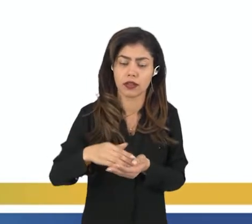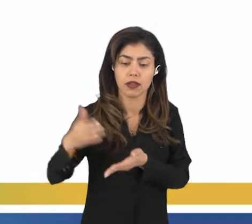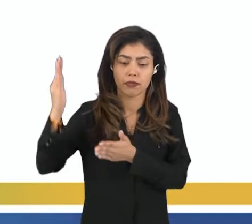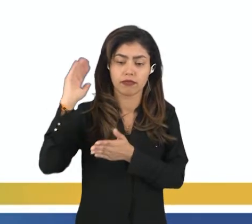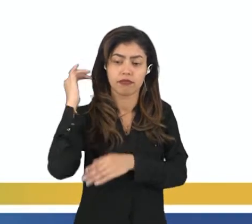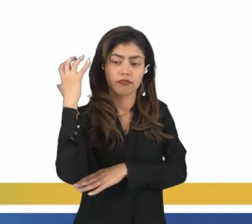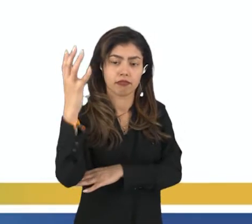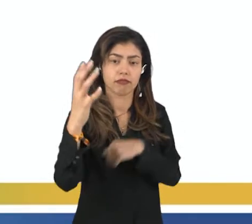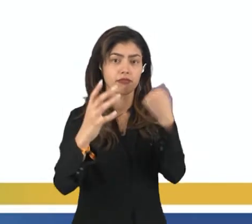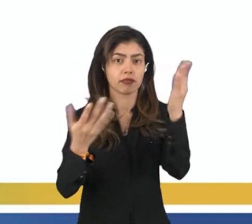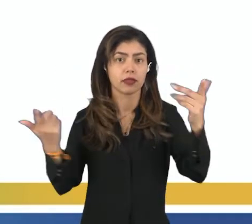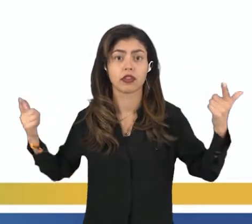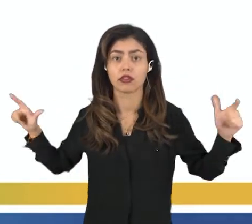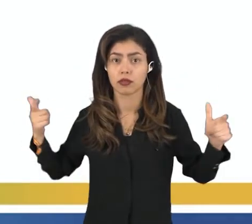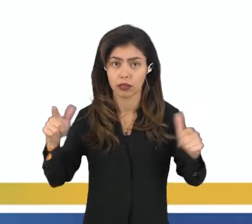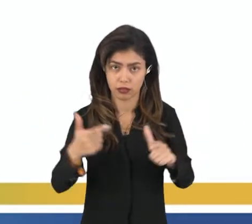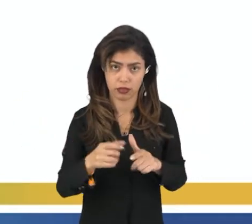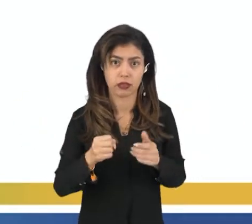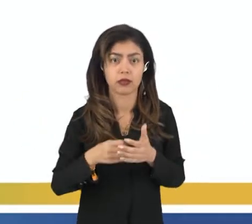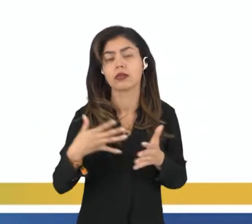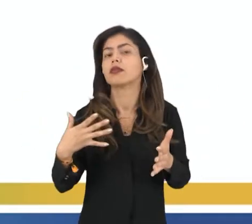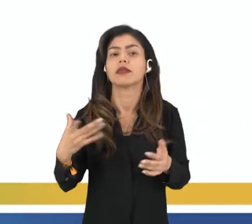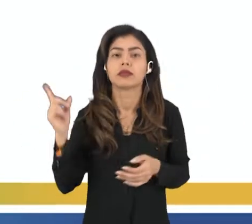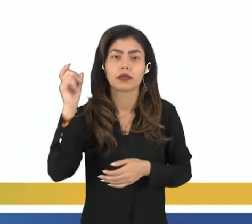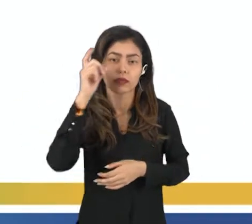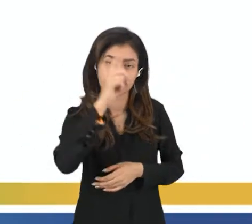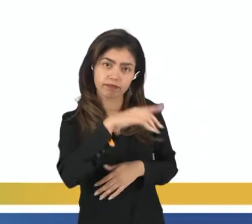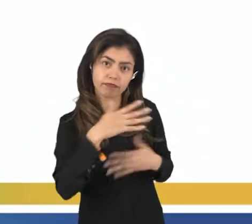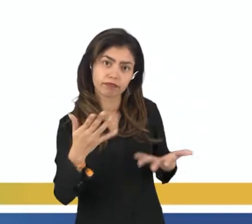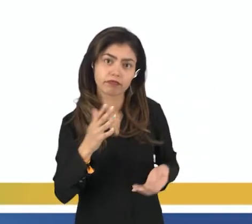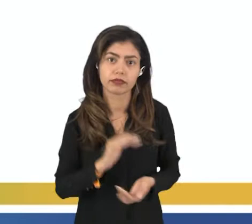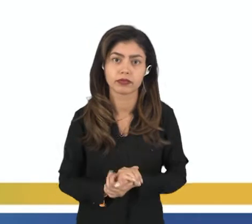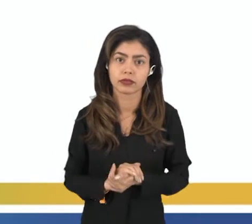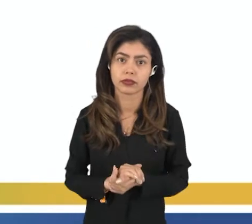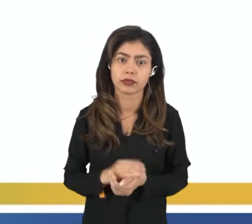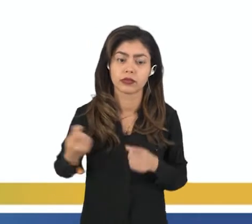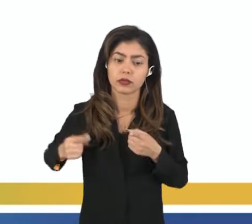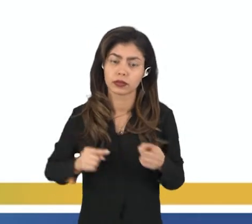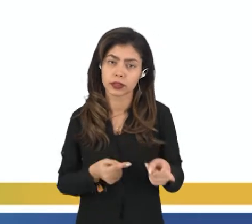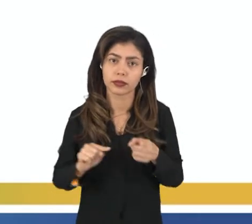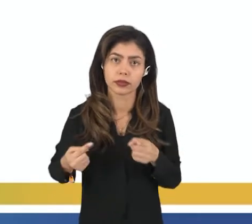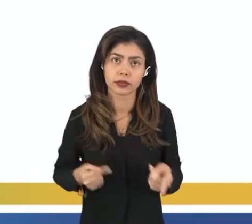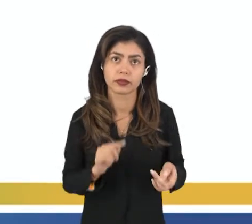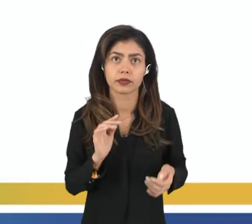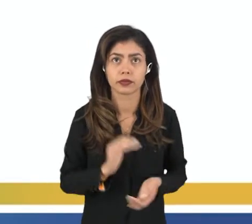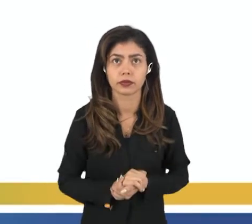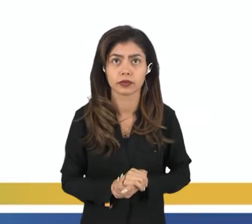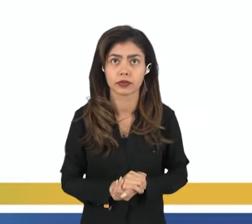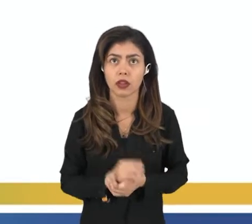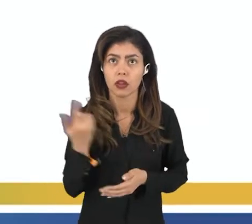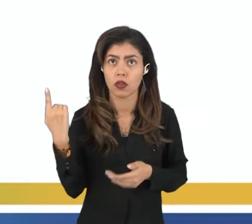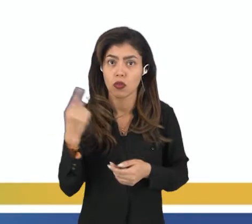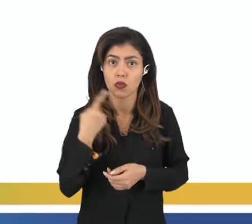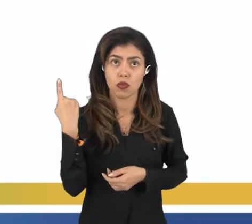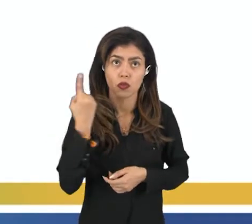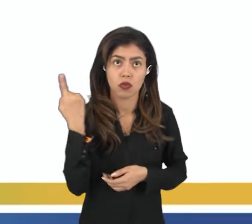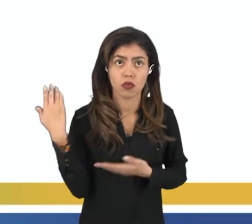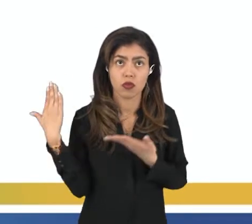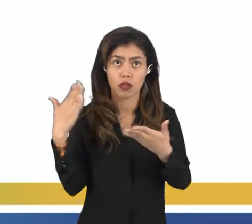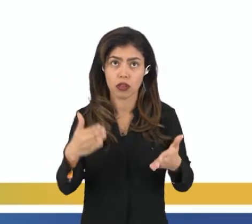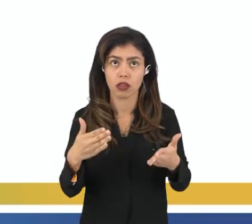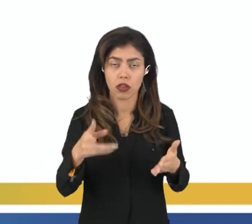árvores, diminuindo muito a dificuldade e os desafios. O único objetivo é